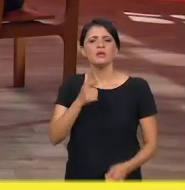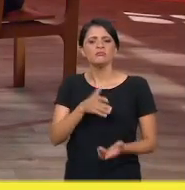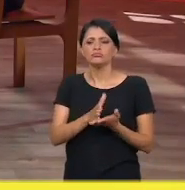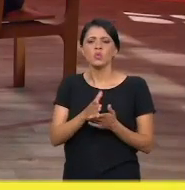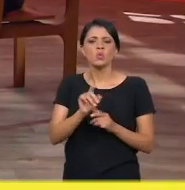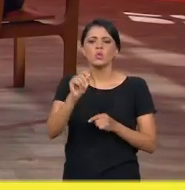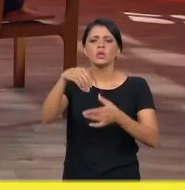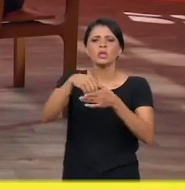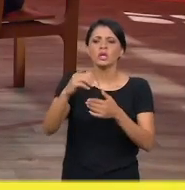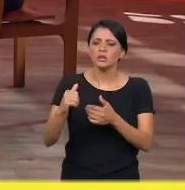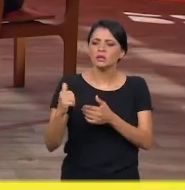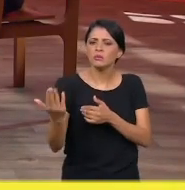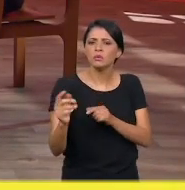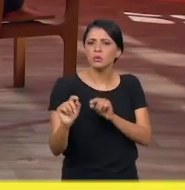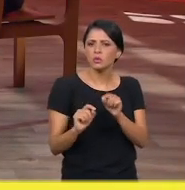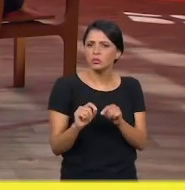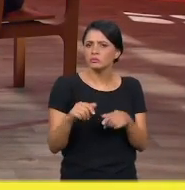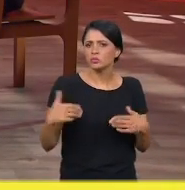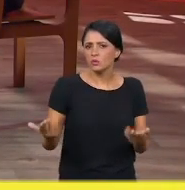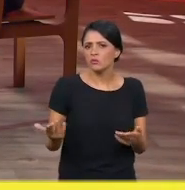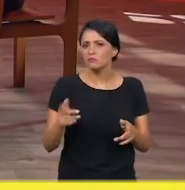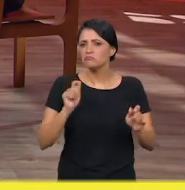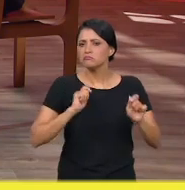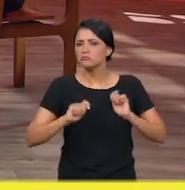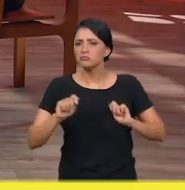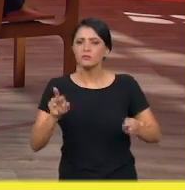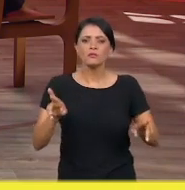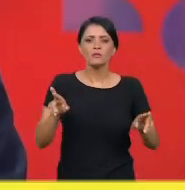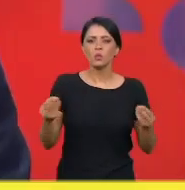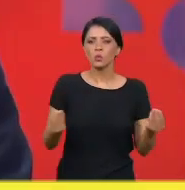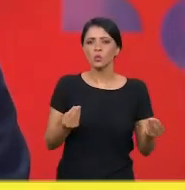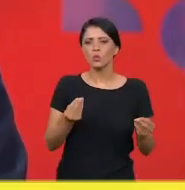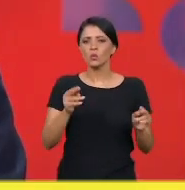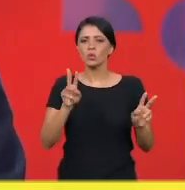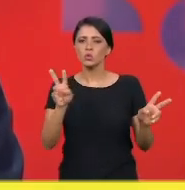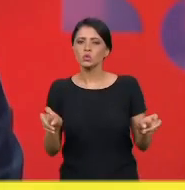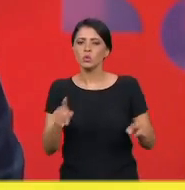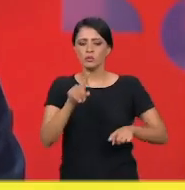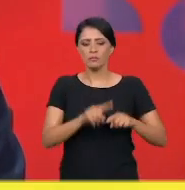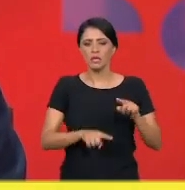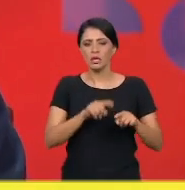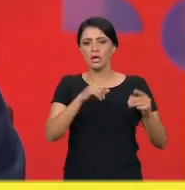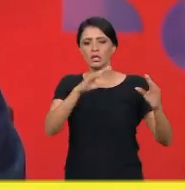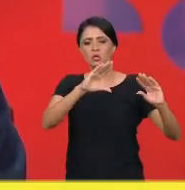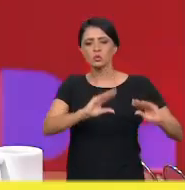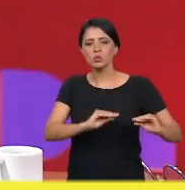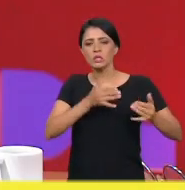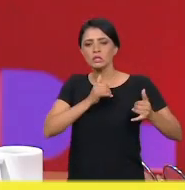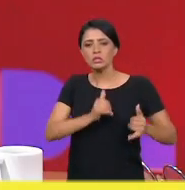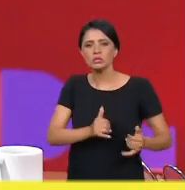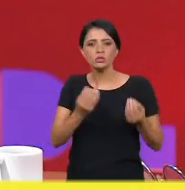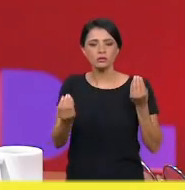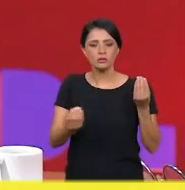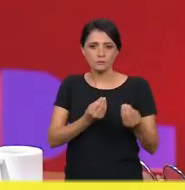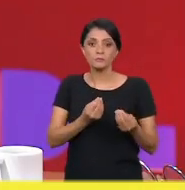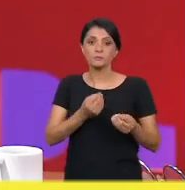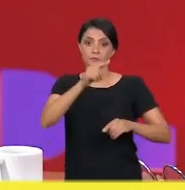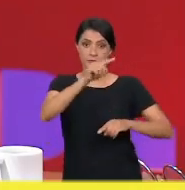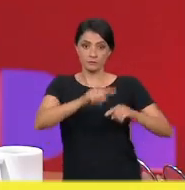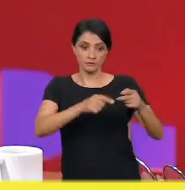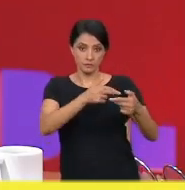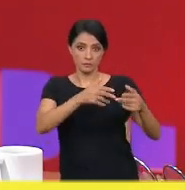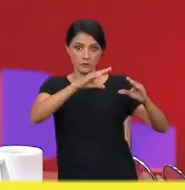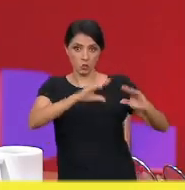são as expectativas científicas em relação à matéria escura e energia escura? Então, a matéria